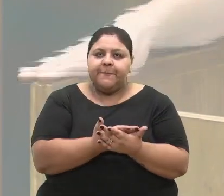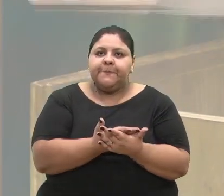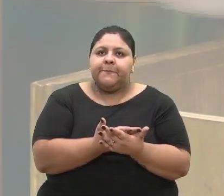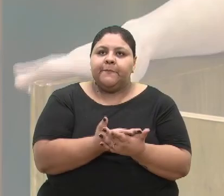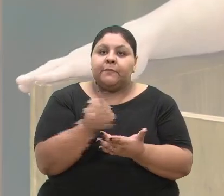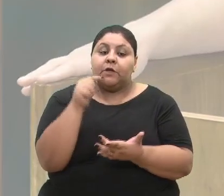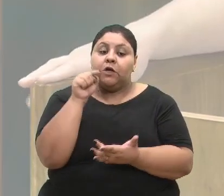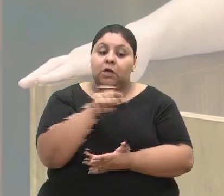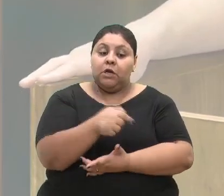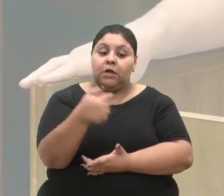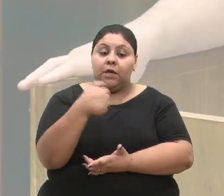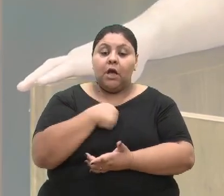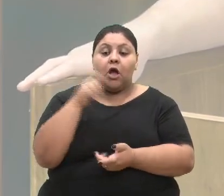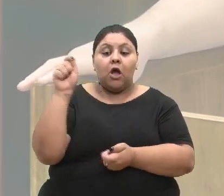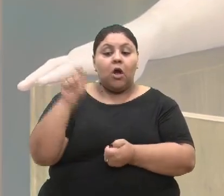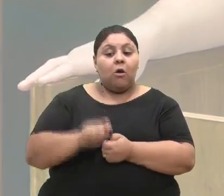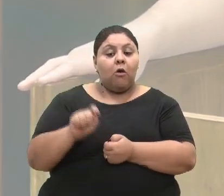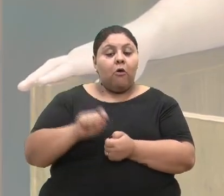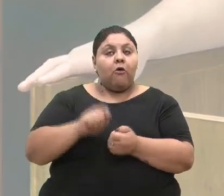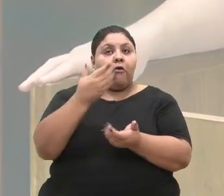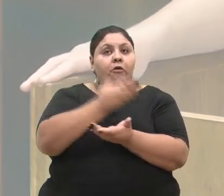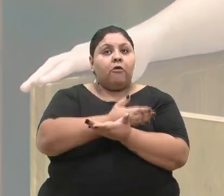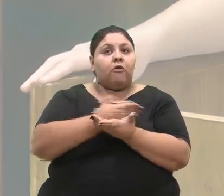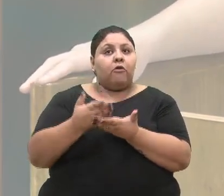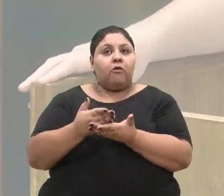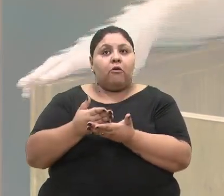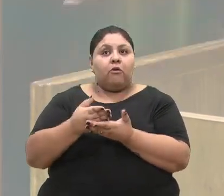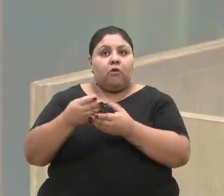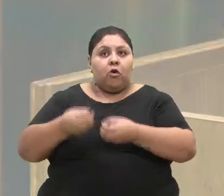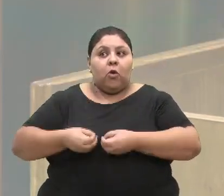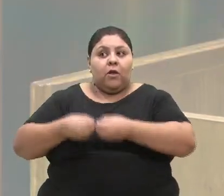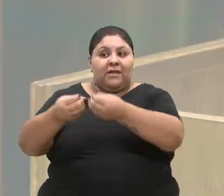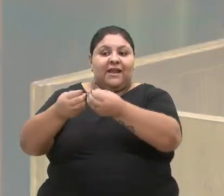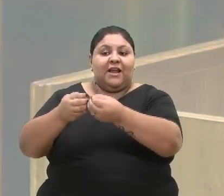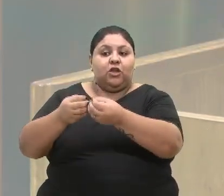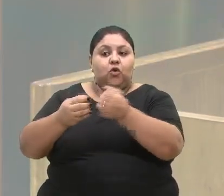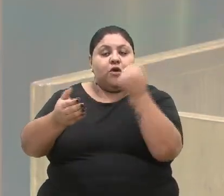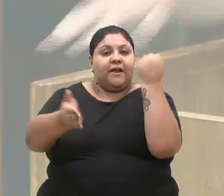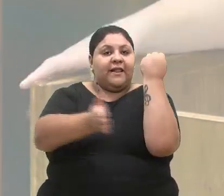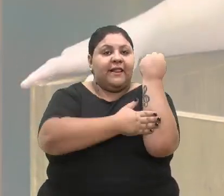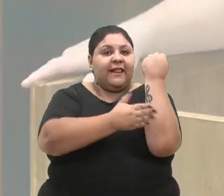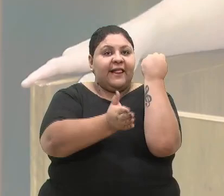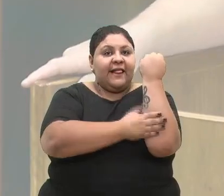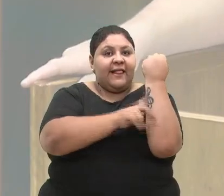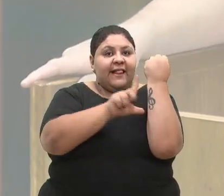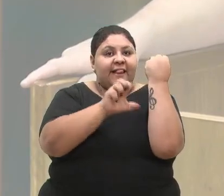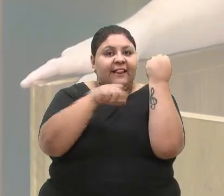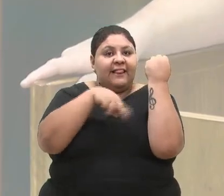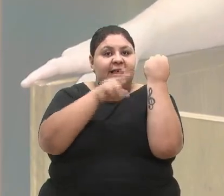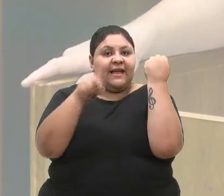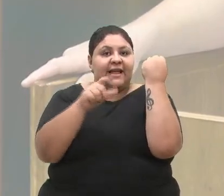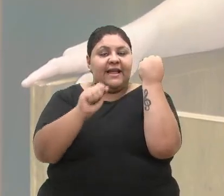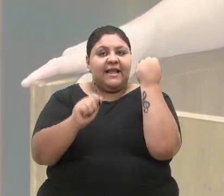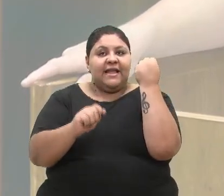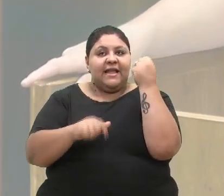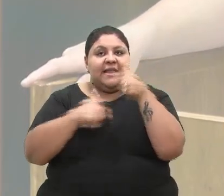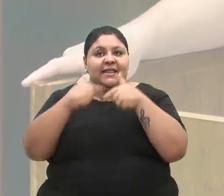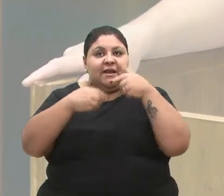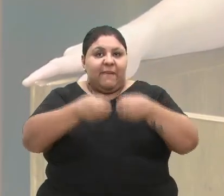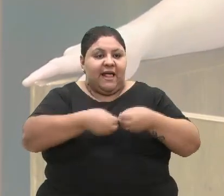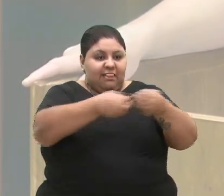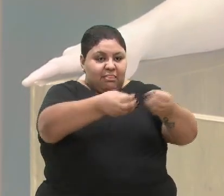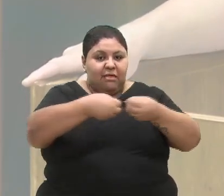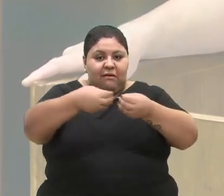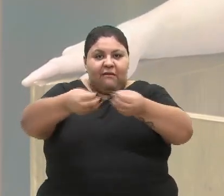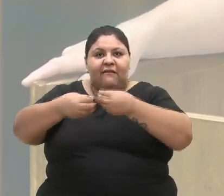isso que eu fiz, começando como entregador de lenha, indo trabalhar na rua, entregando panfleto, me escondendo